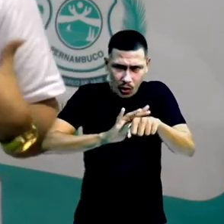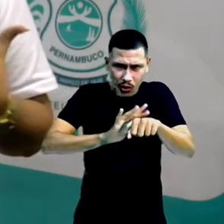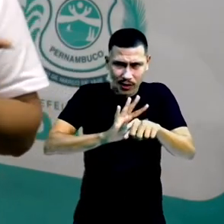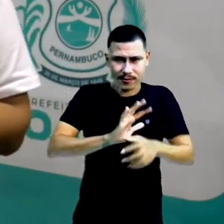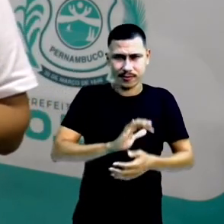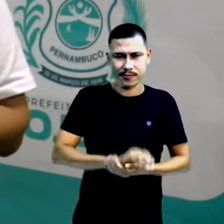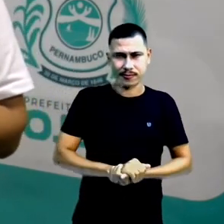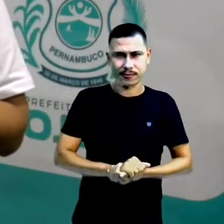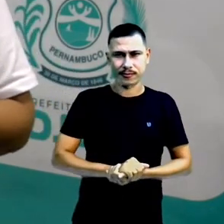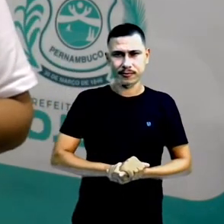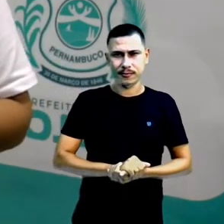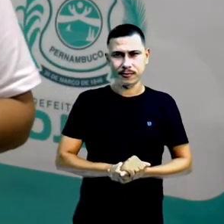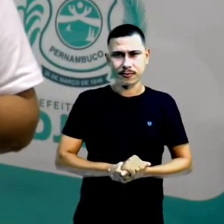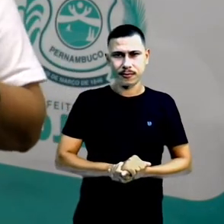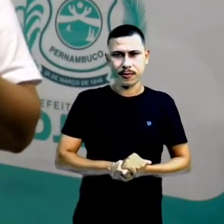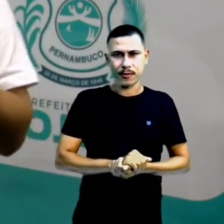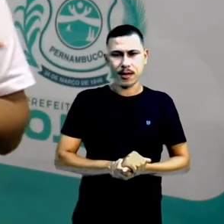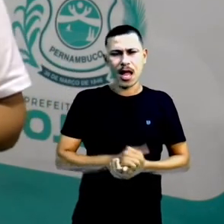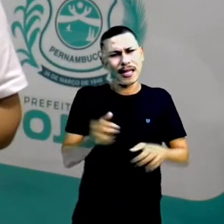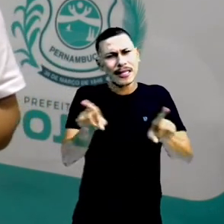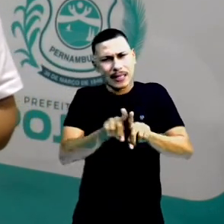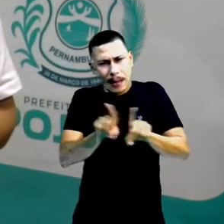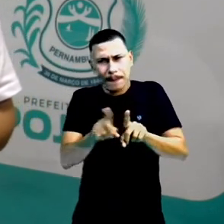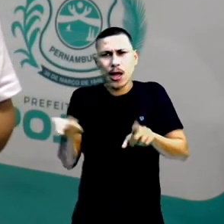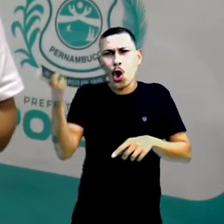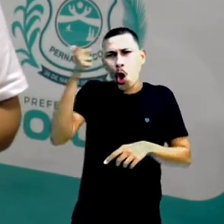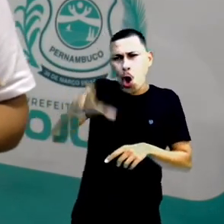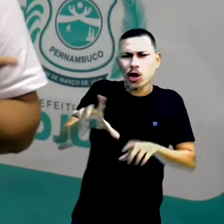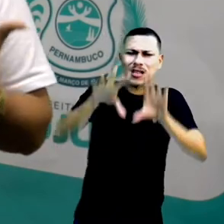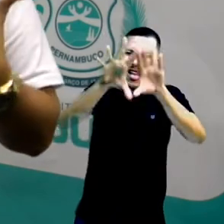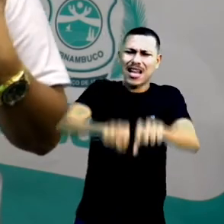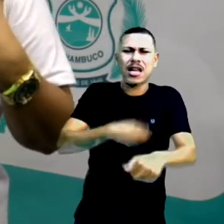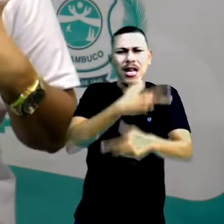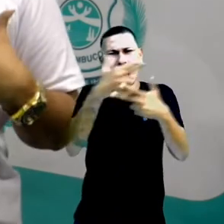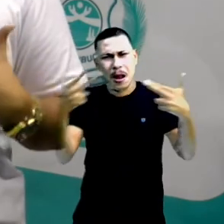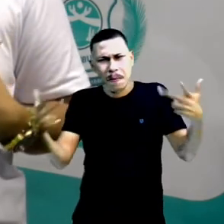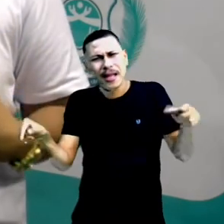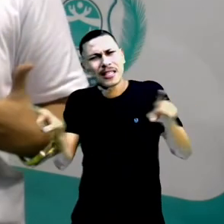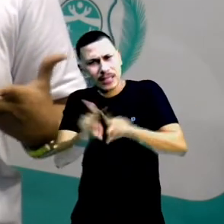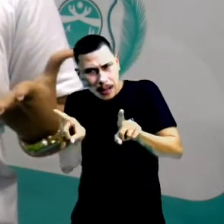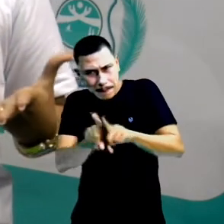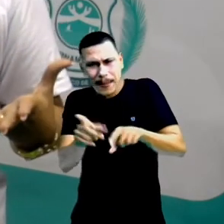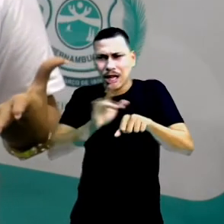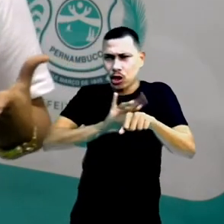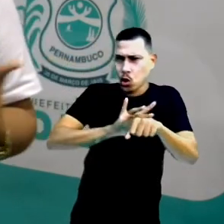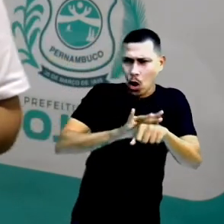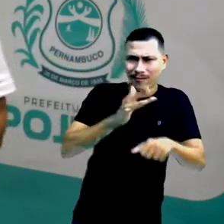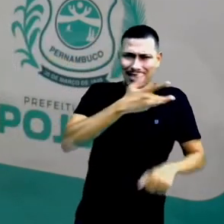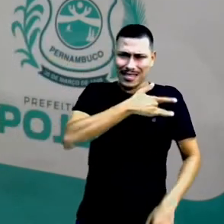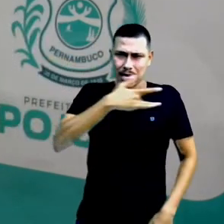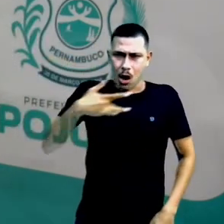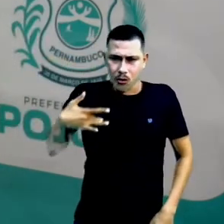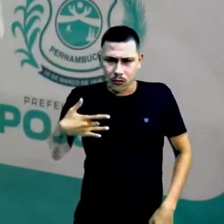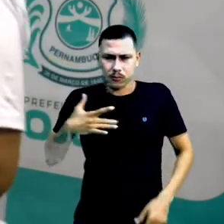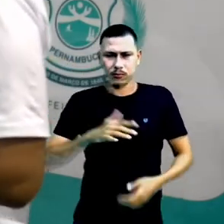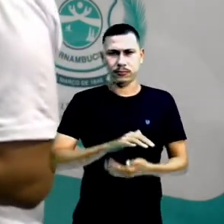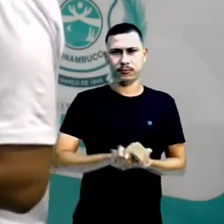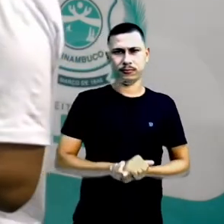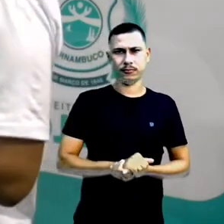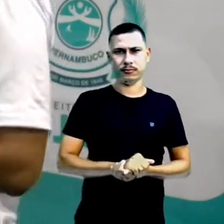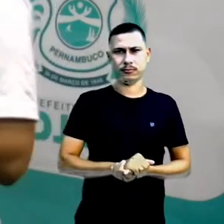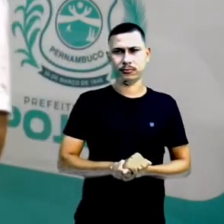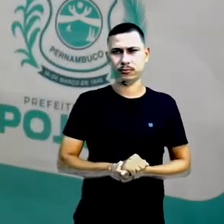questão do da espécie humana e outros tipos de animais o afetam a saúde e